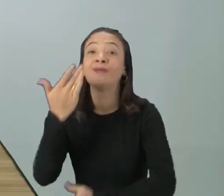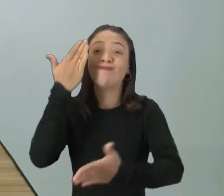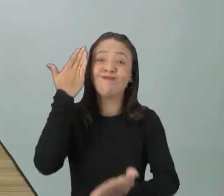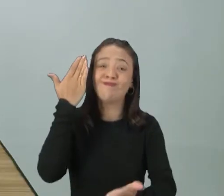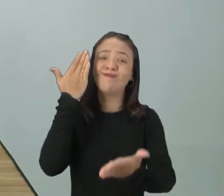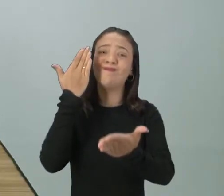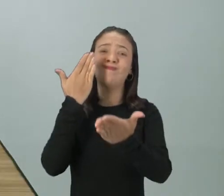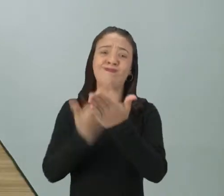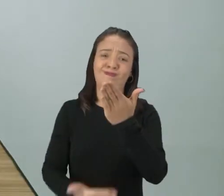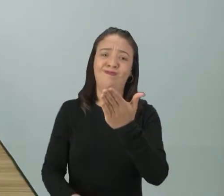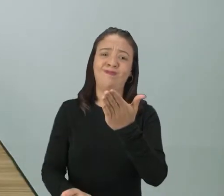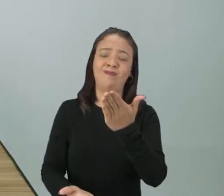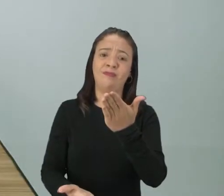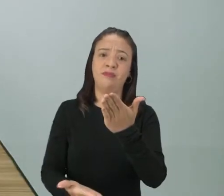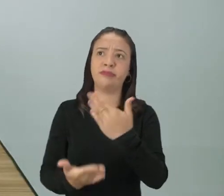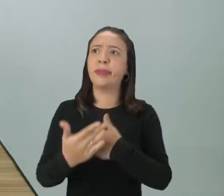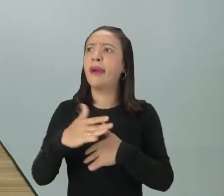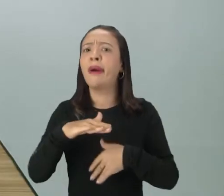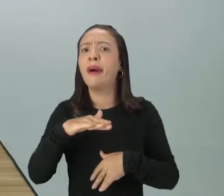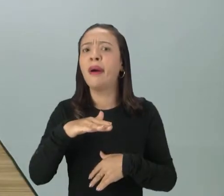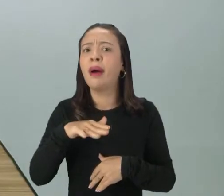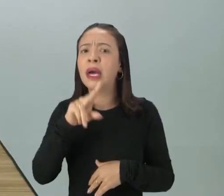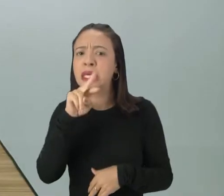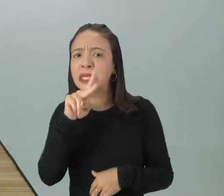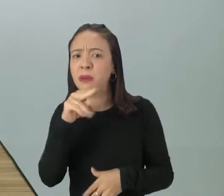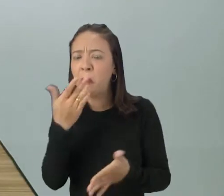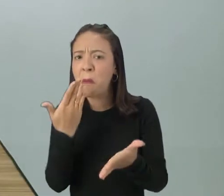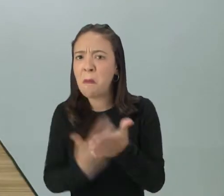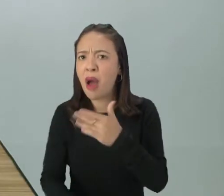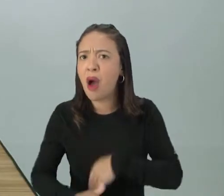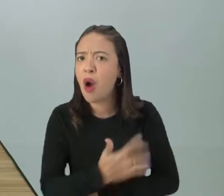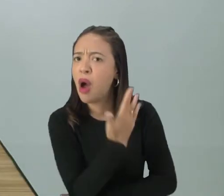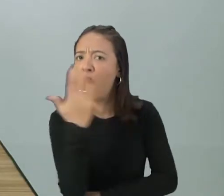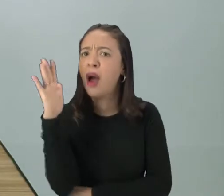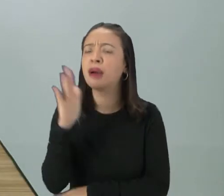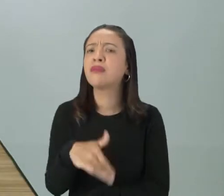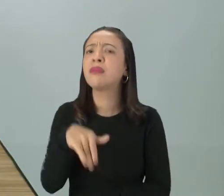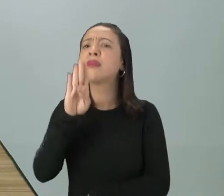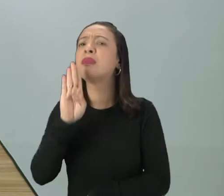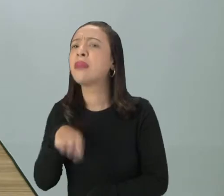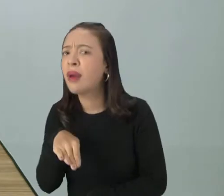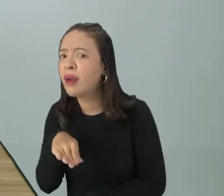floresta. Quem eram os irmãos que se perderam na floresta?